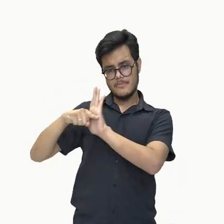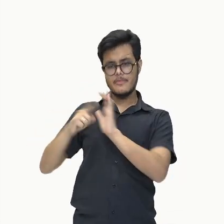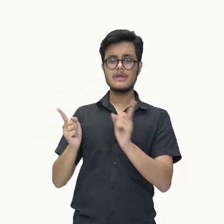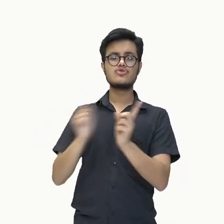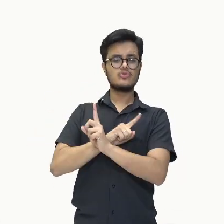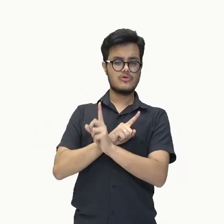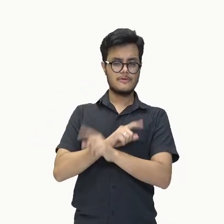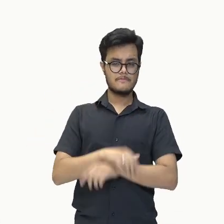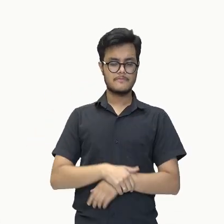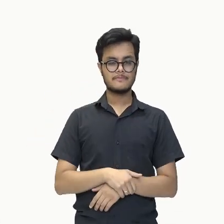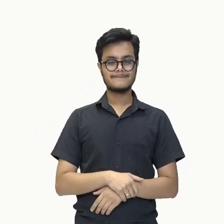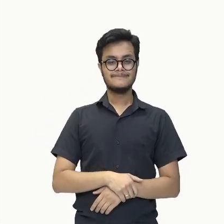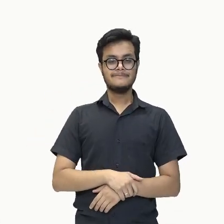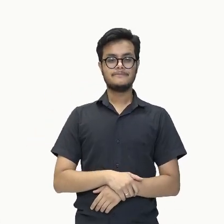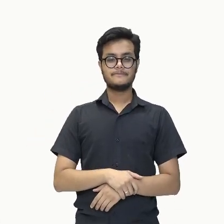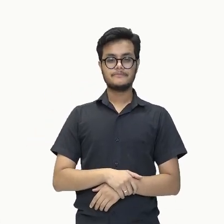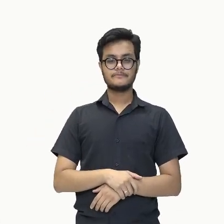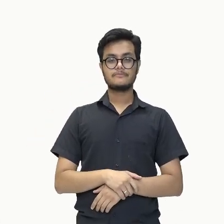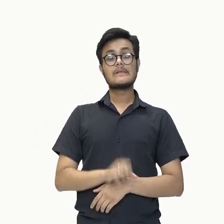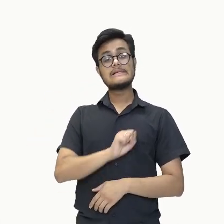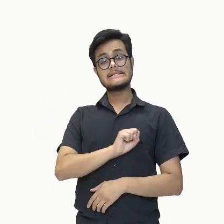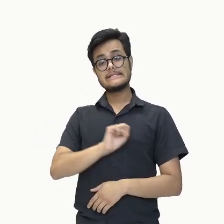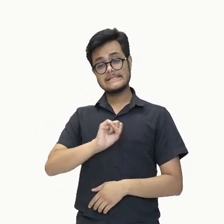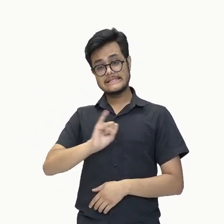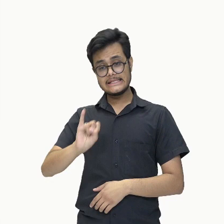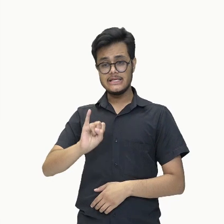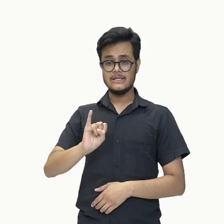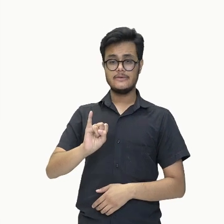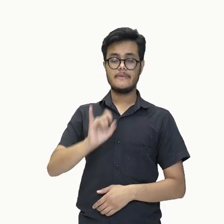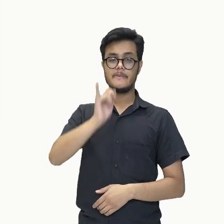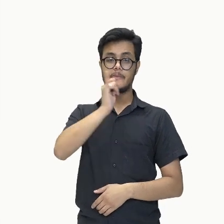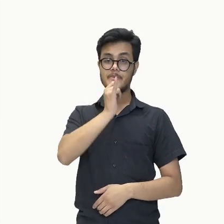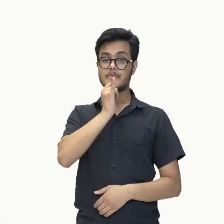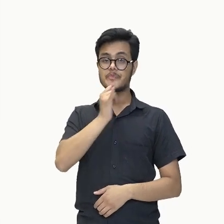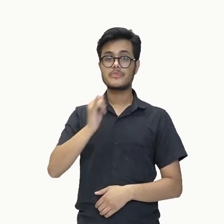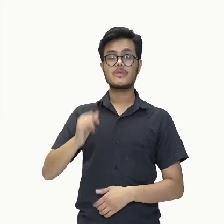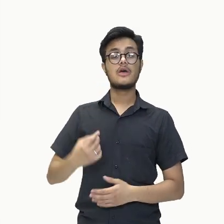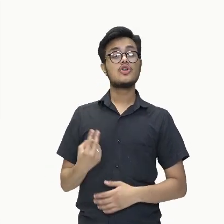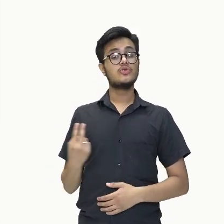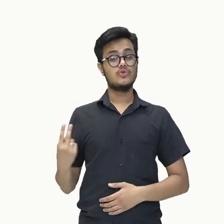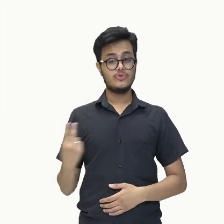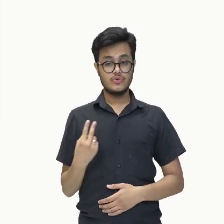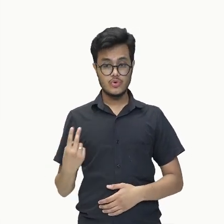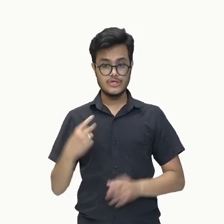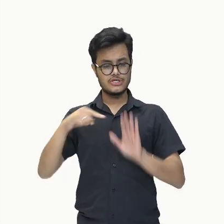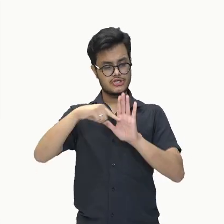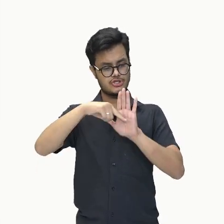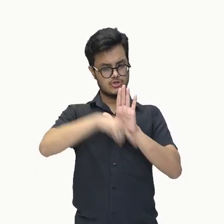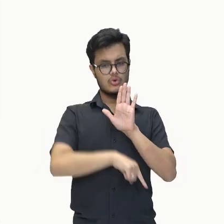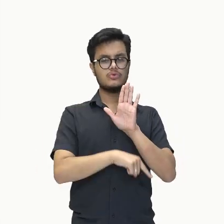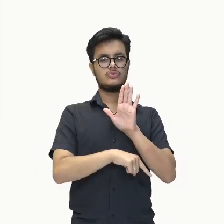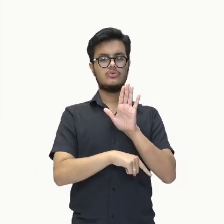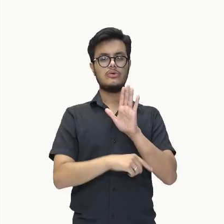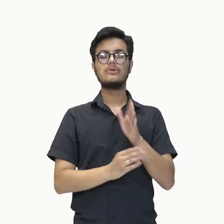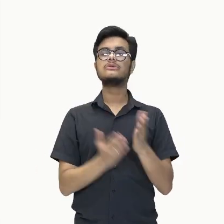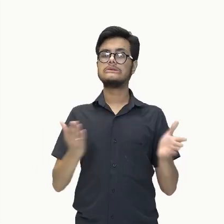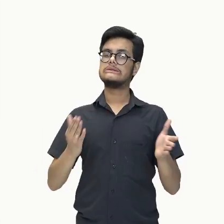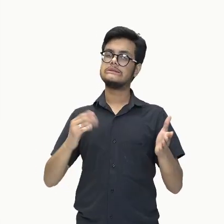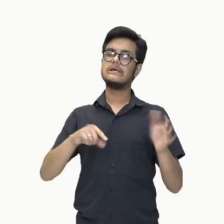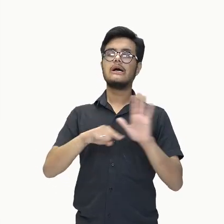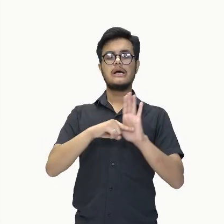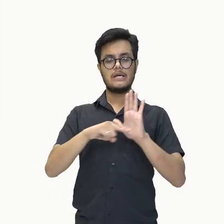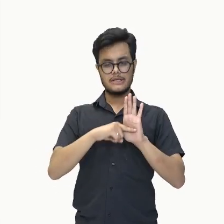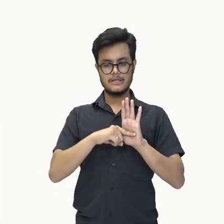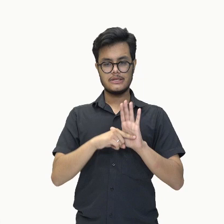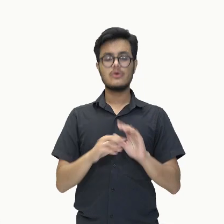trabalhando possuir 2 descontos sucessivos, né, o número de fatores